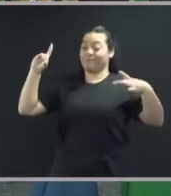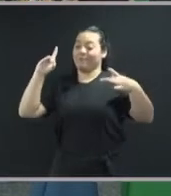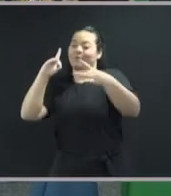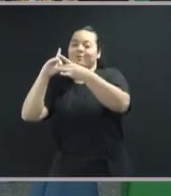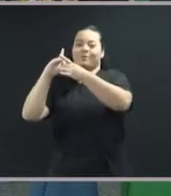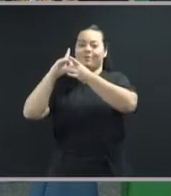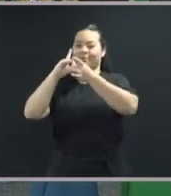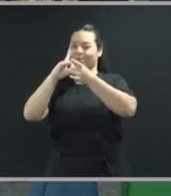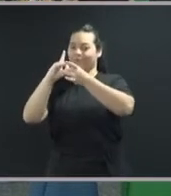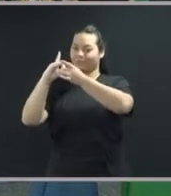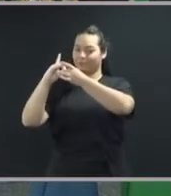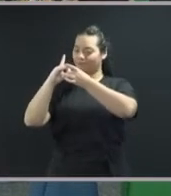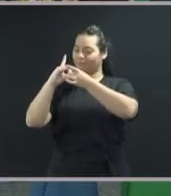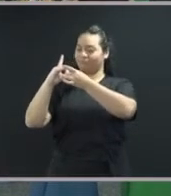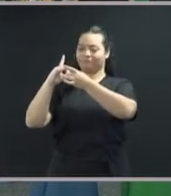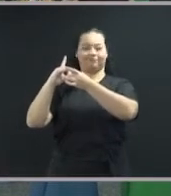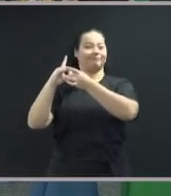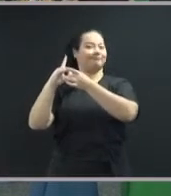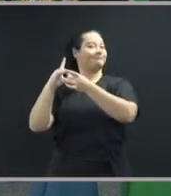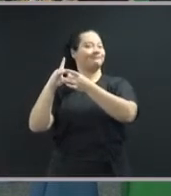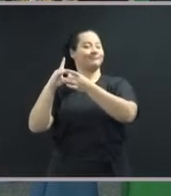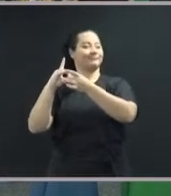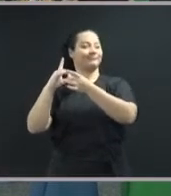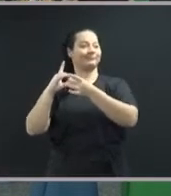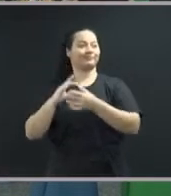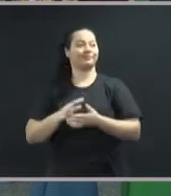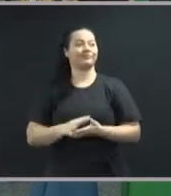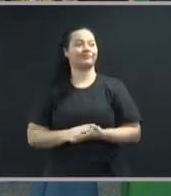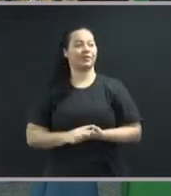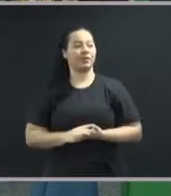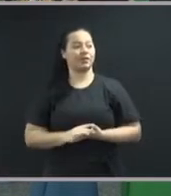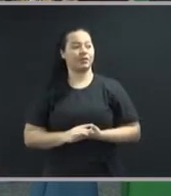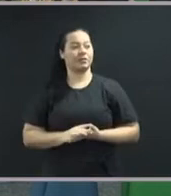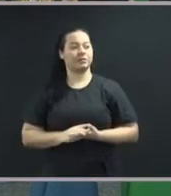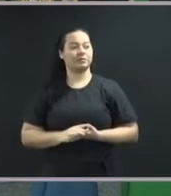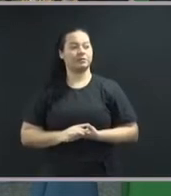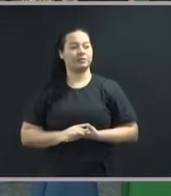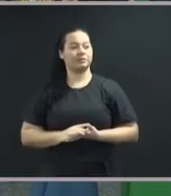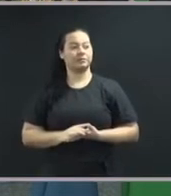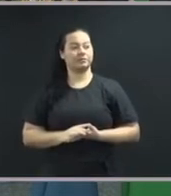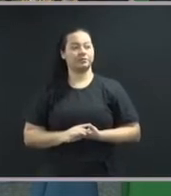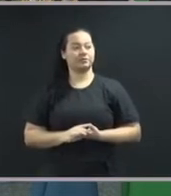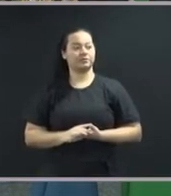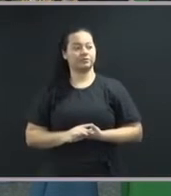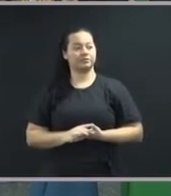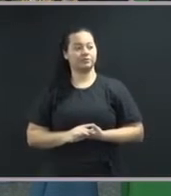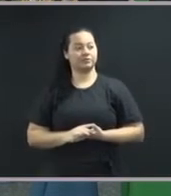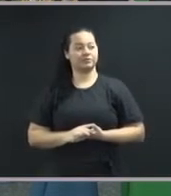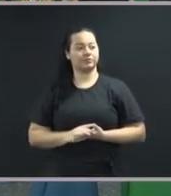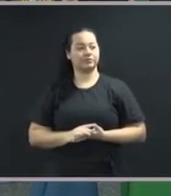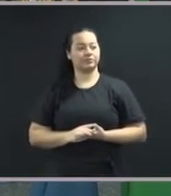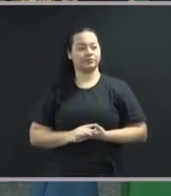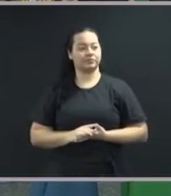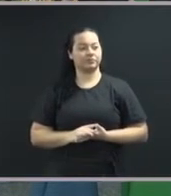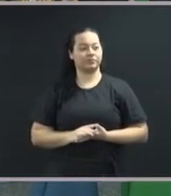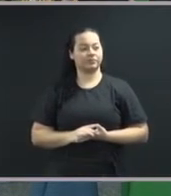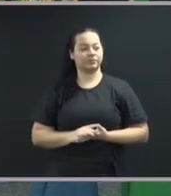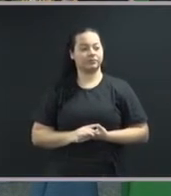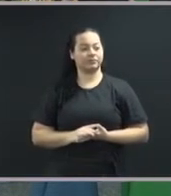só desse ordem para o exército celestial. Imagina os anjos pregando o evangelho. A